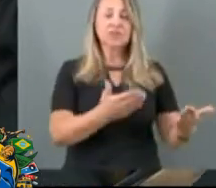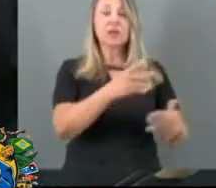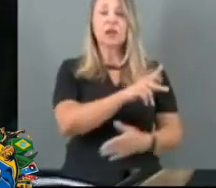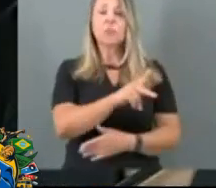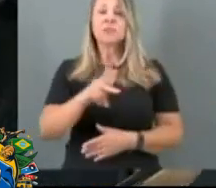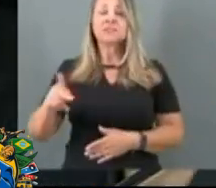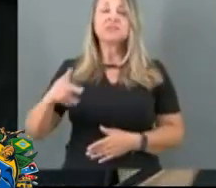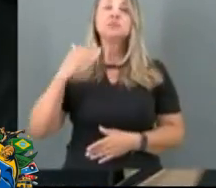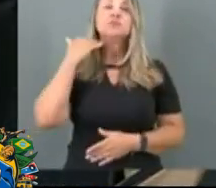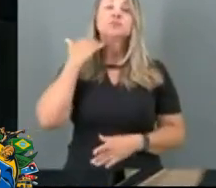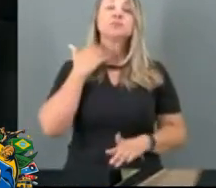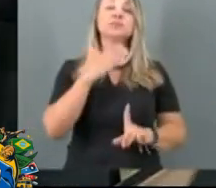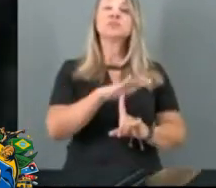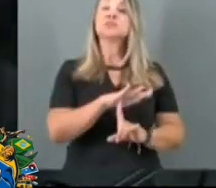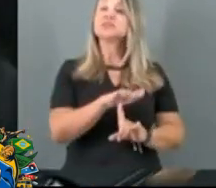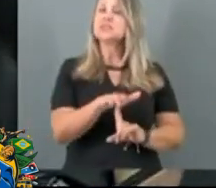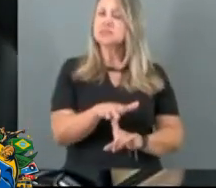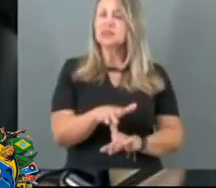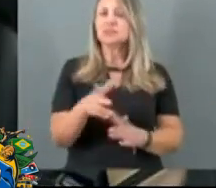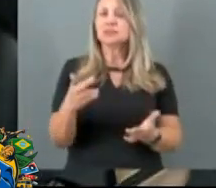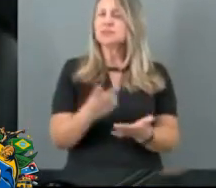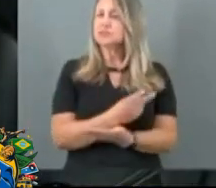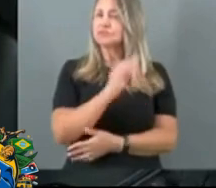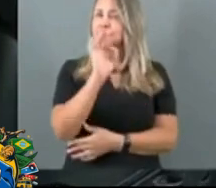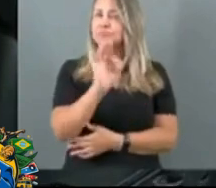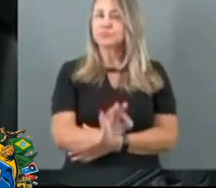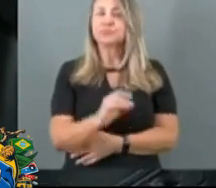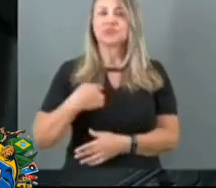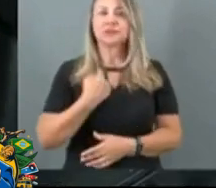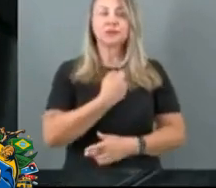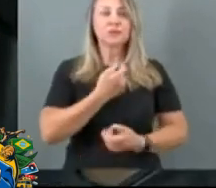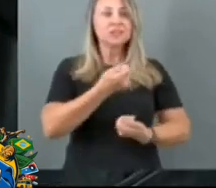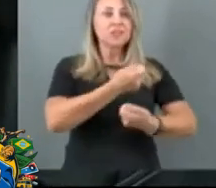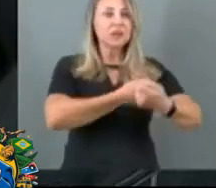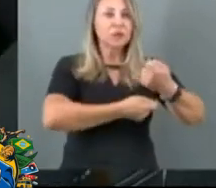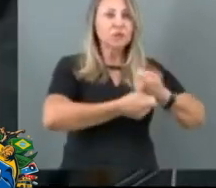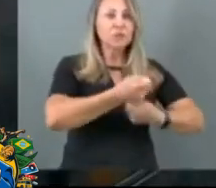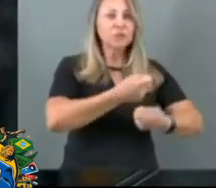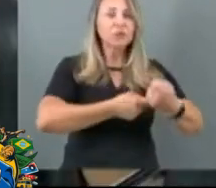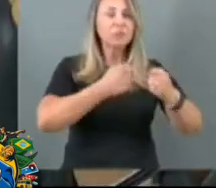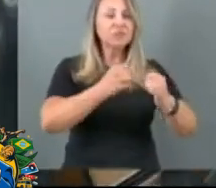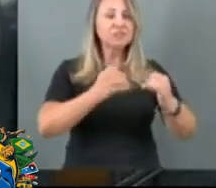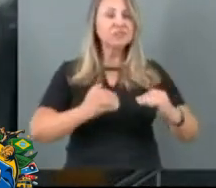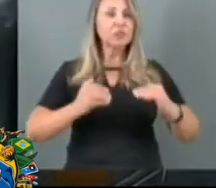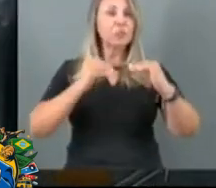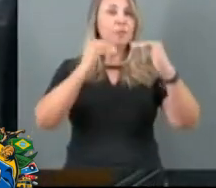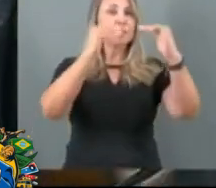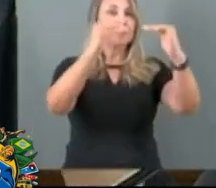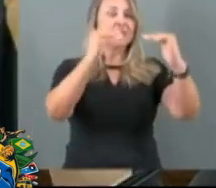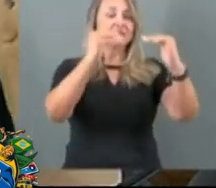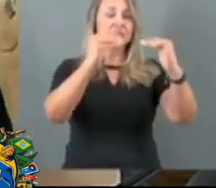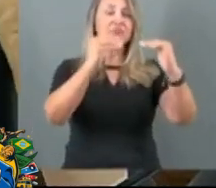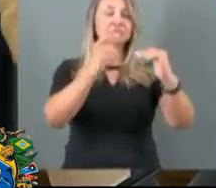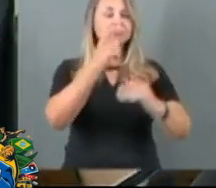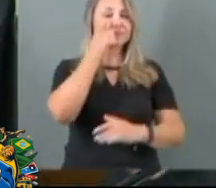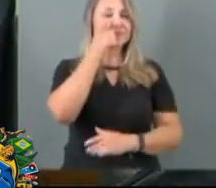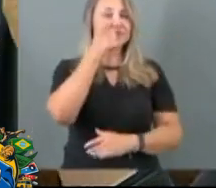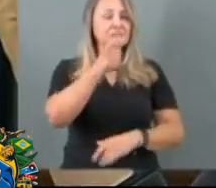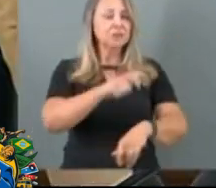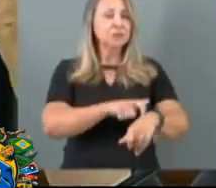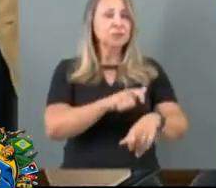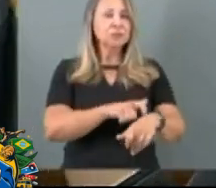foi fator decisivo para que a nossa economia ela ficasse num patamar interessante no momento de